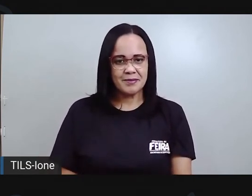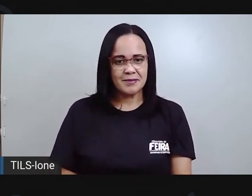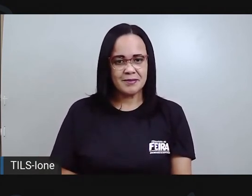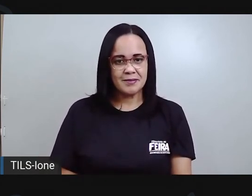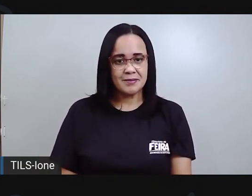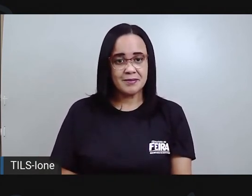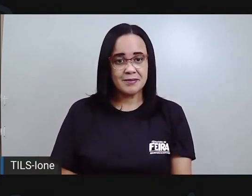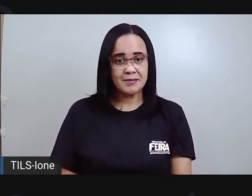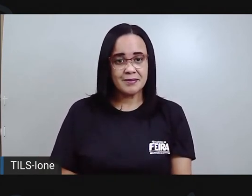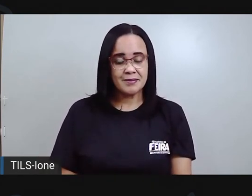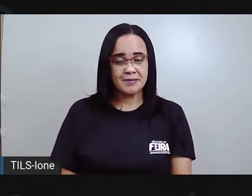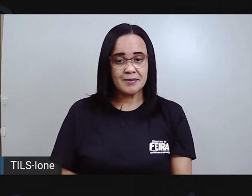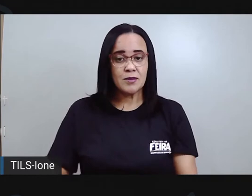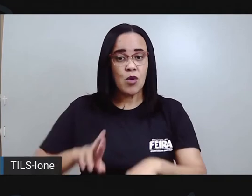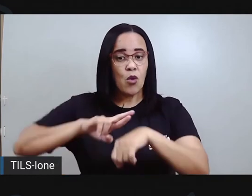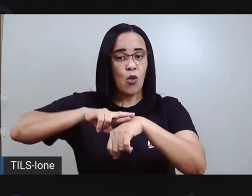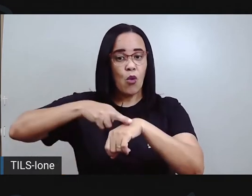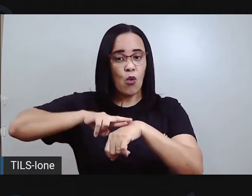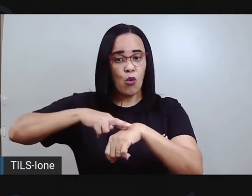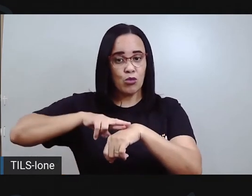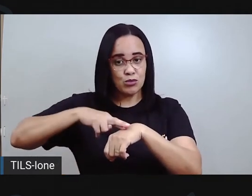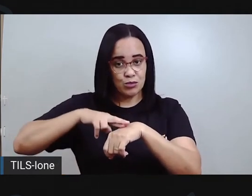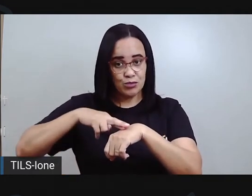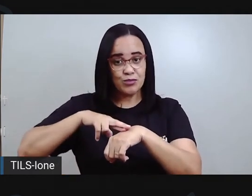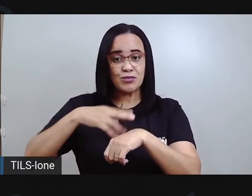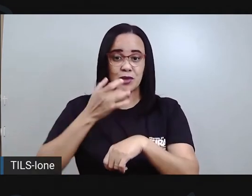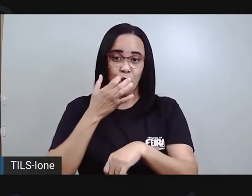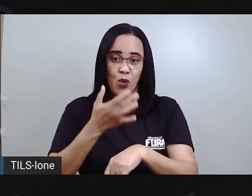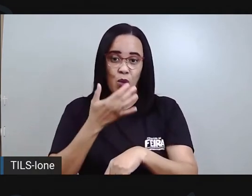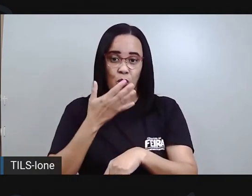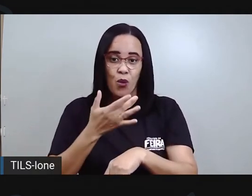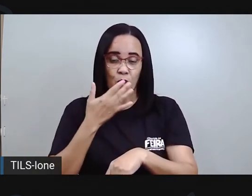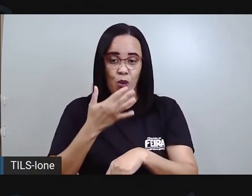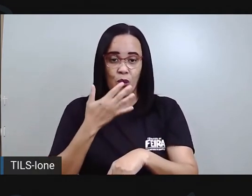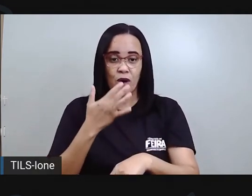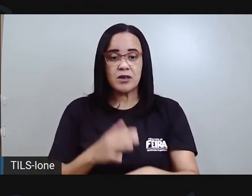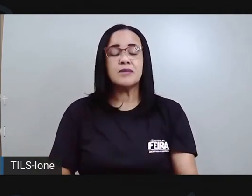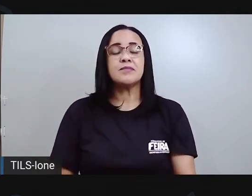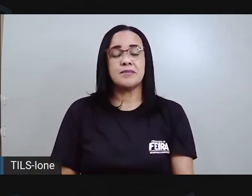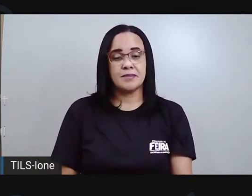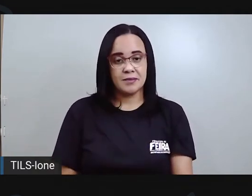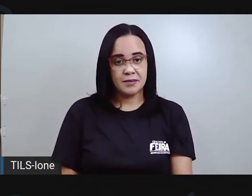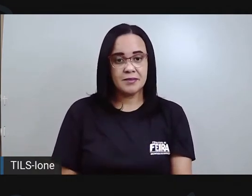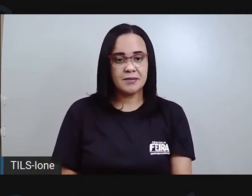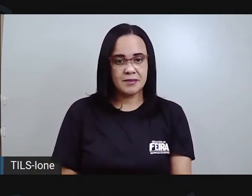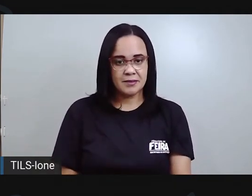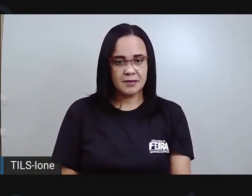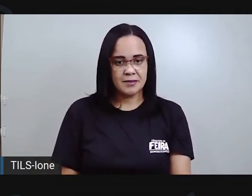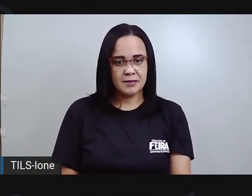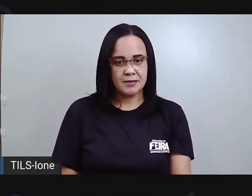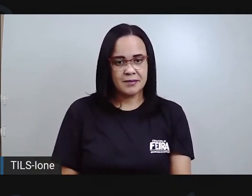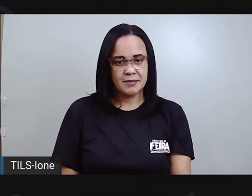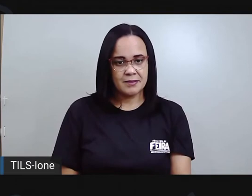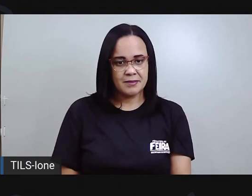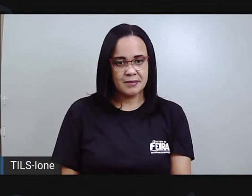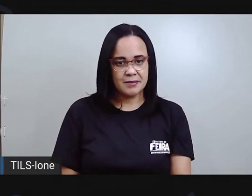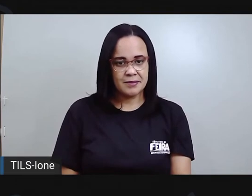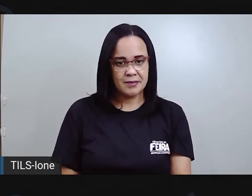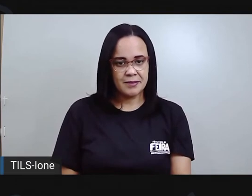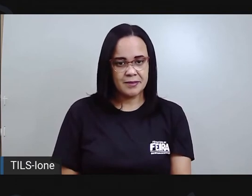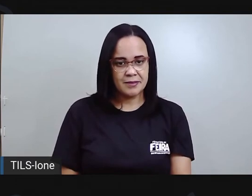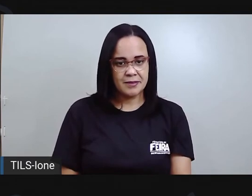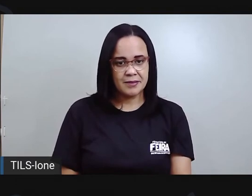usar um roxo. Olha, adoro a cor roxa. Ela vai deixar o nosso desenho ainda